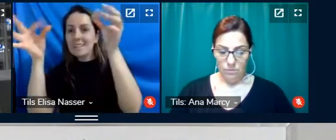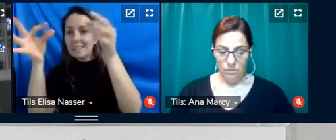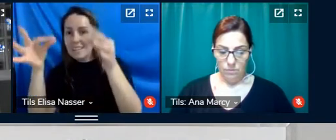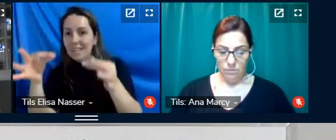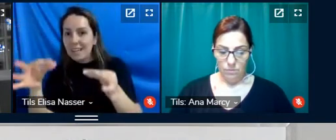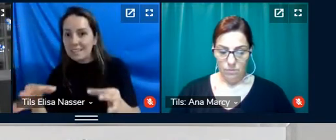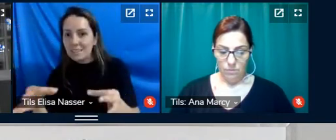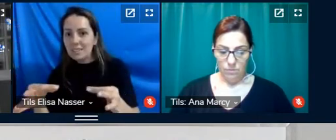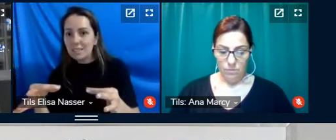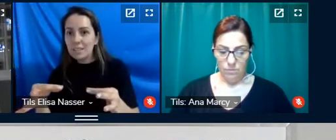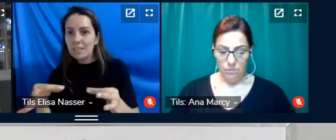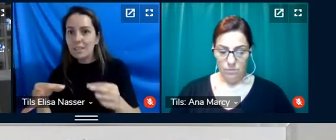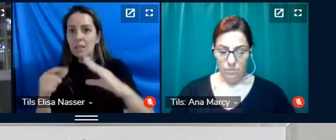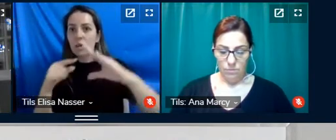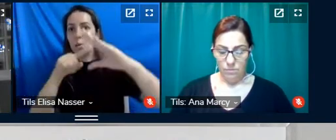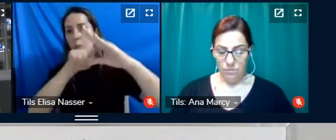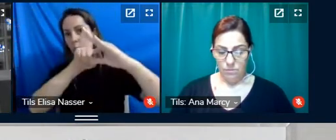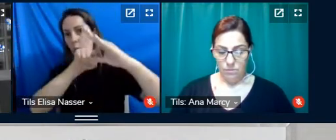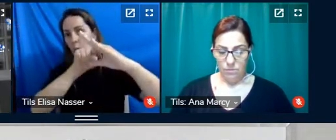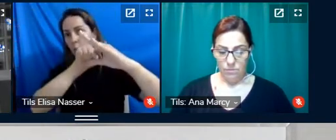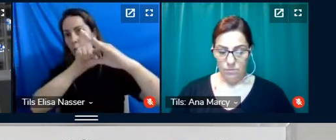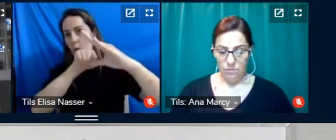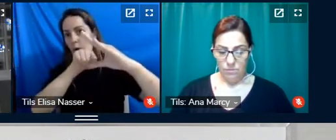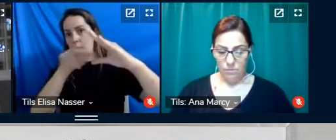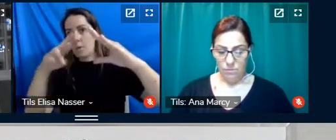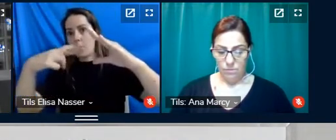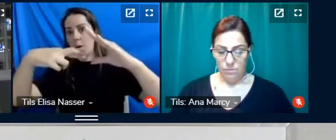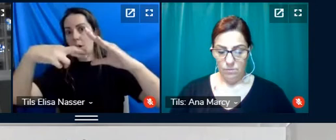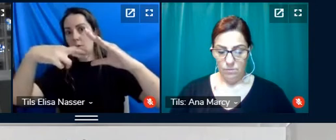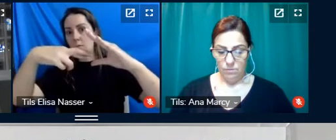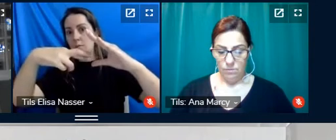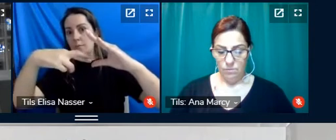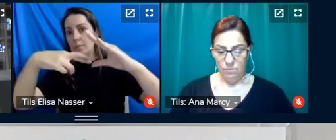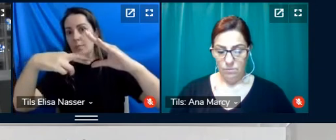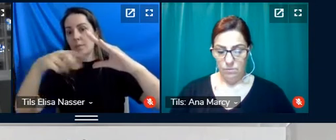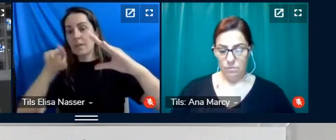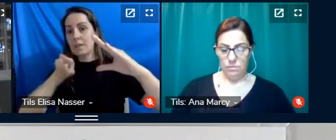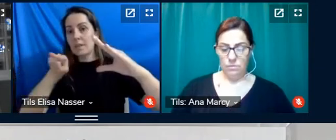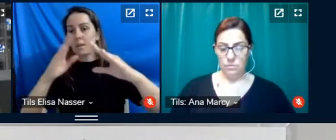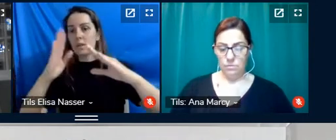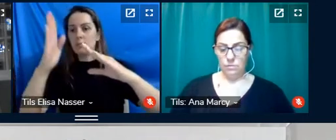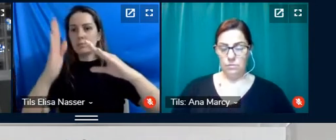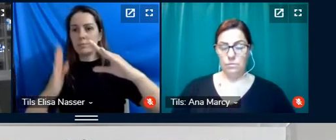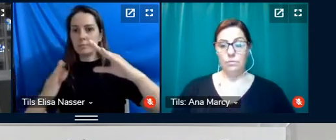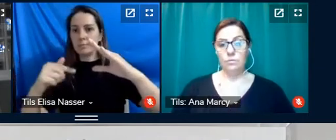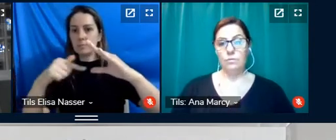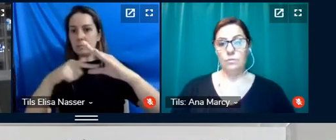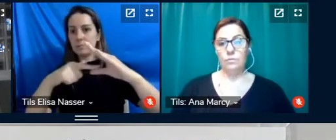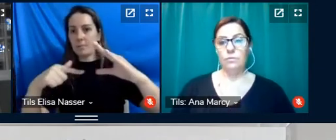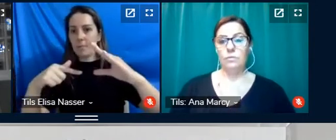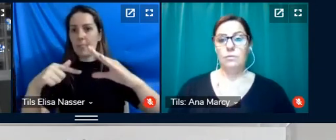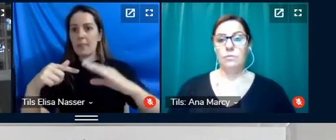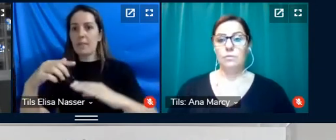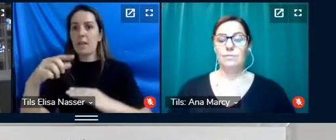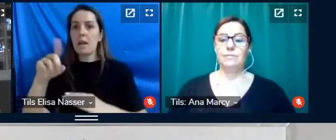Aqui está o ângulo alfa, e aqui nós temos 90 graus. Isso aqui é um triângulo retângulo, não é?